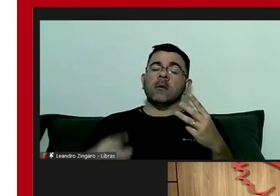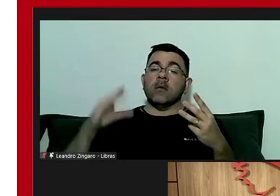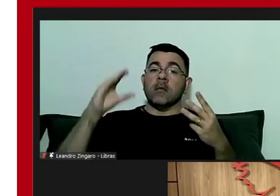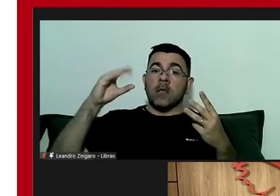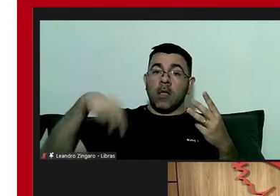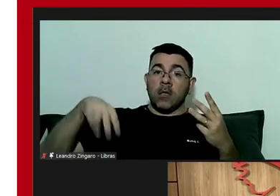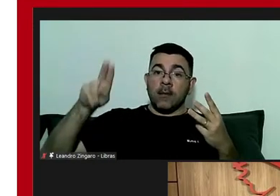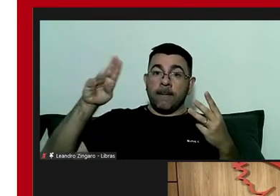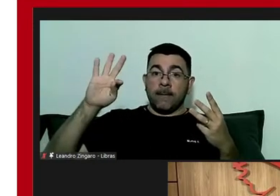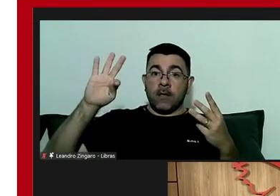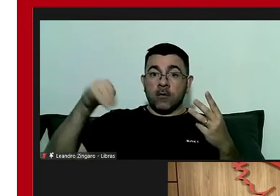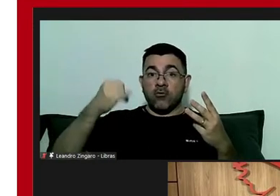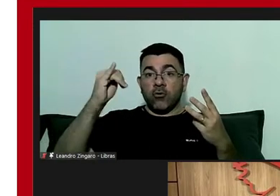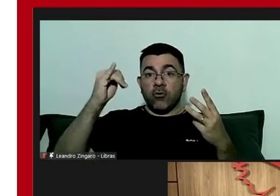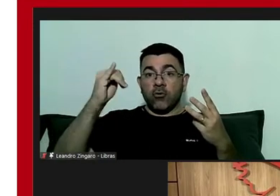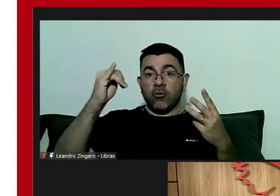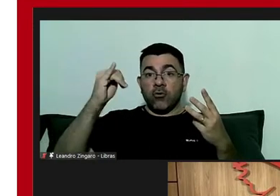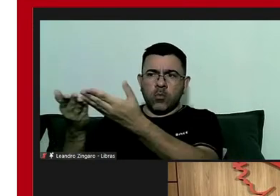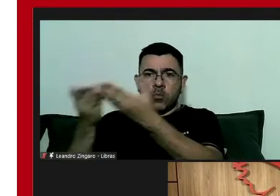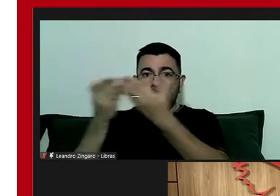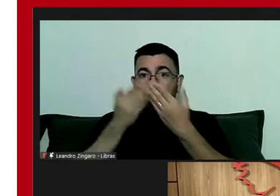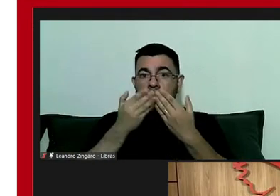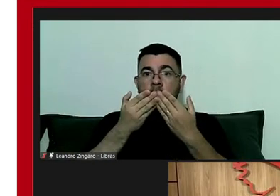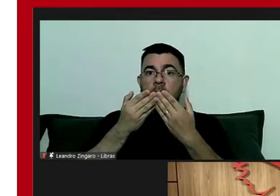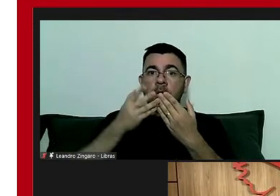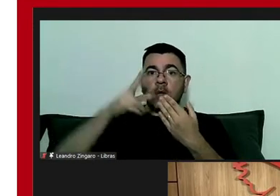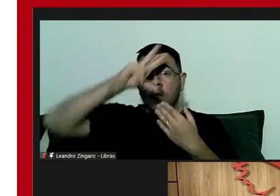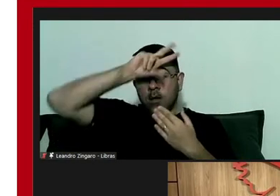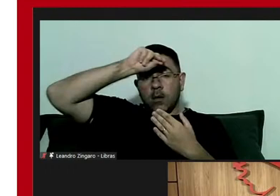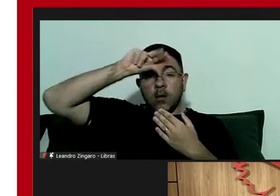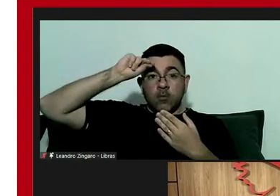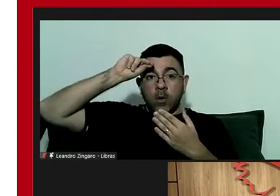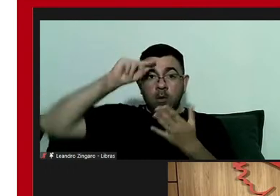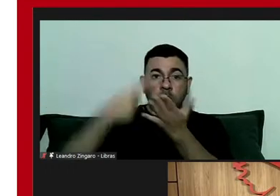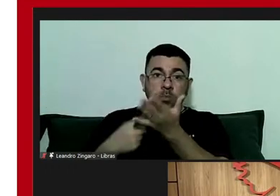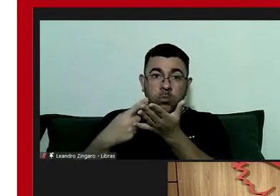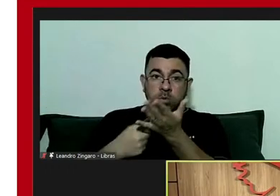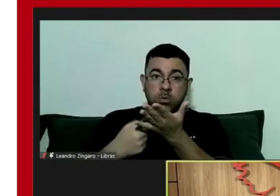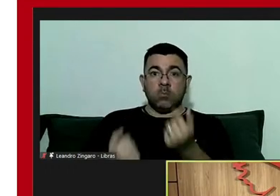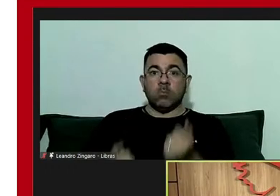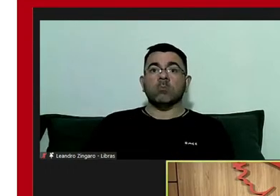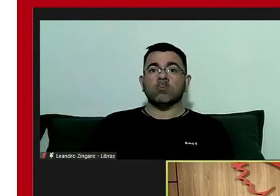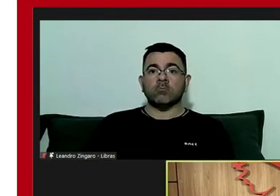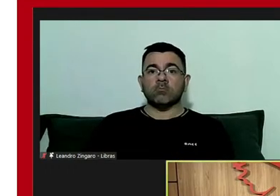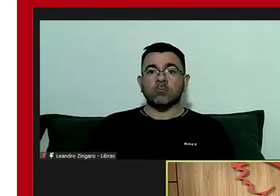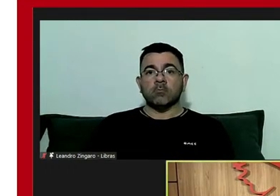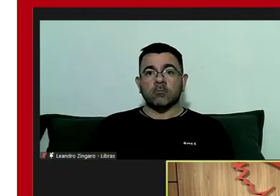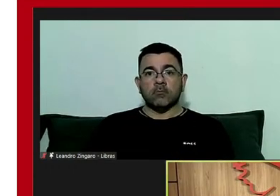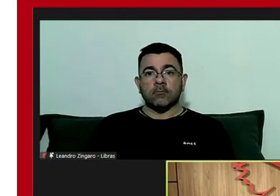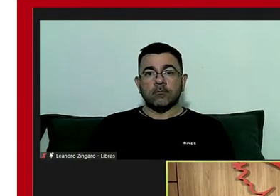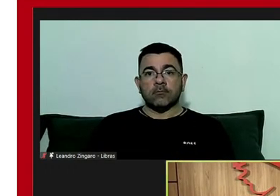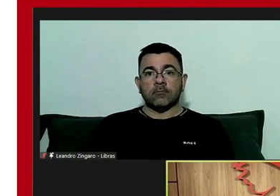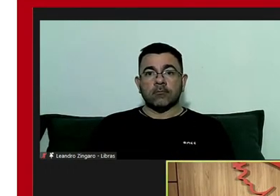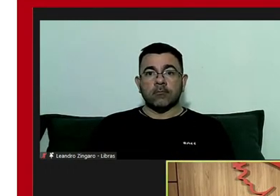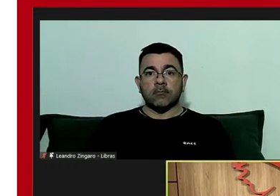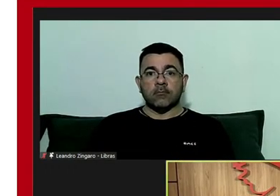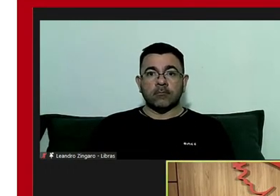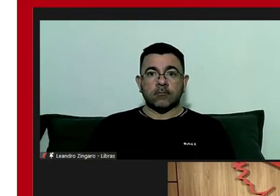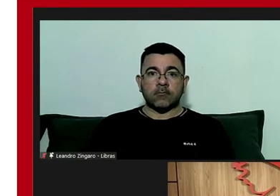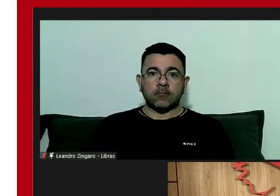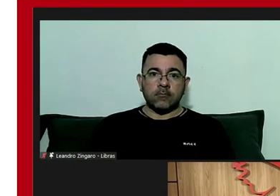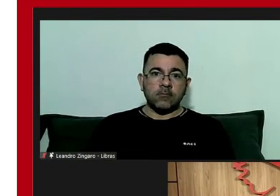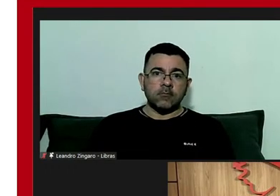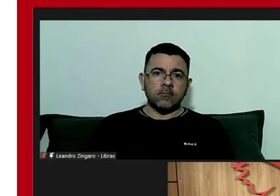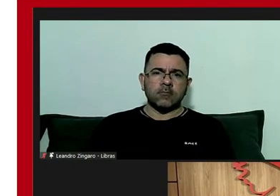o maior contrato que existe do pital no Brasil é com a Prefeitura do Recife ótimo Tá bom então é isso muito bom